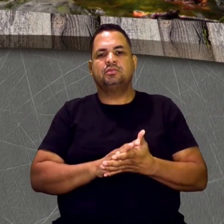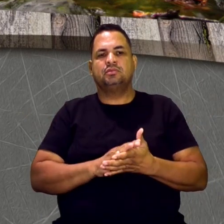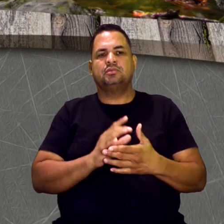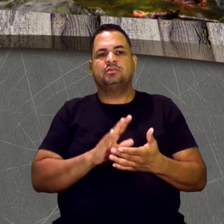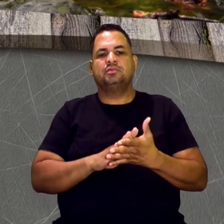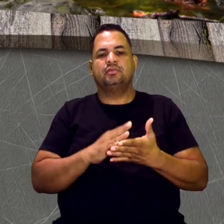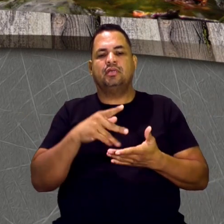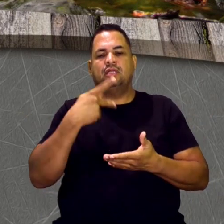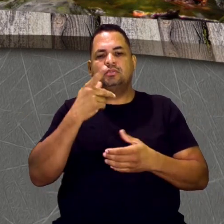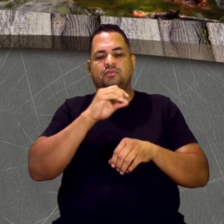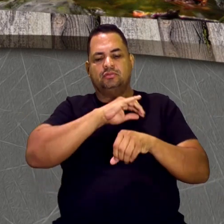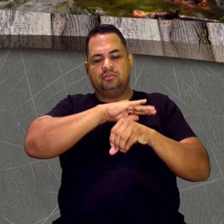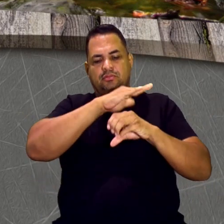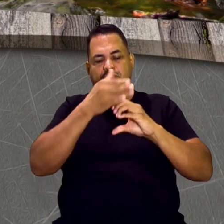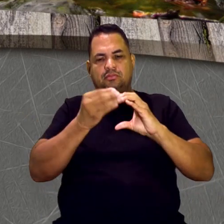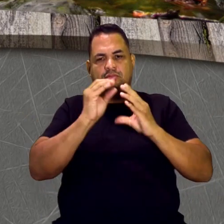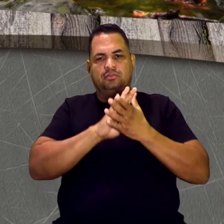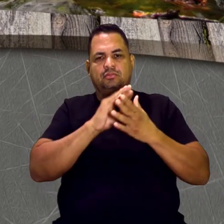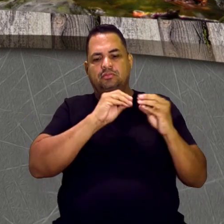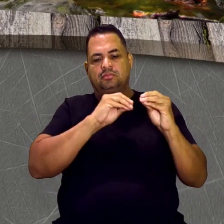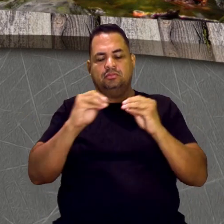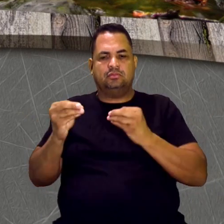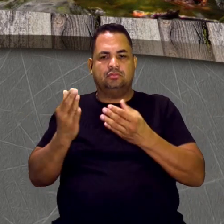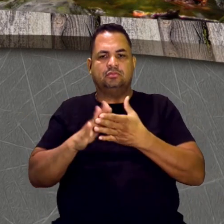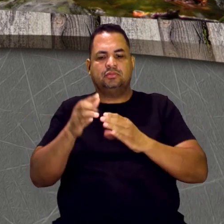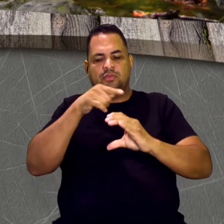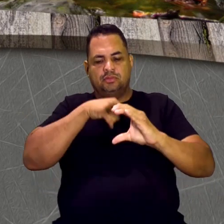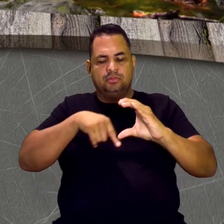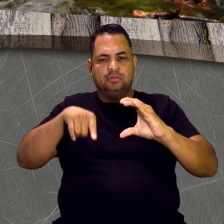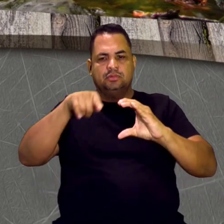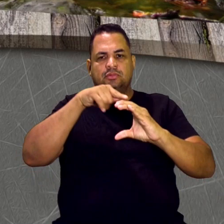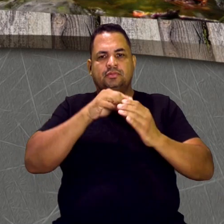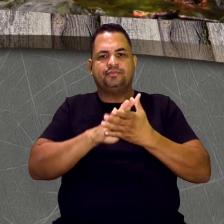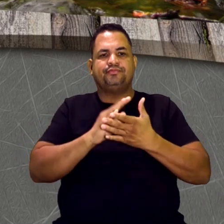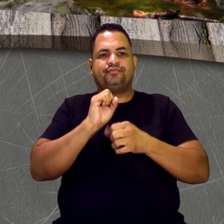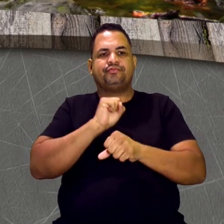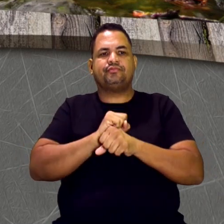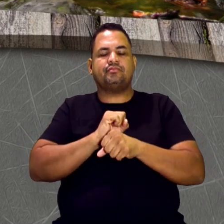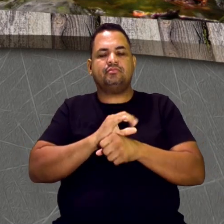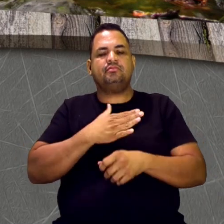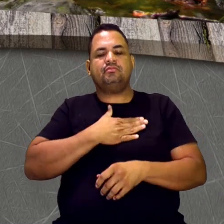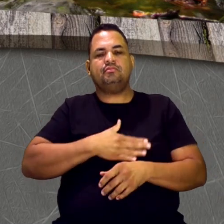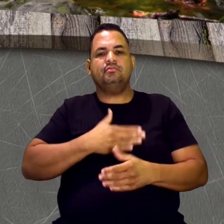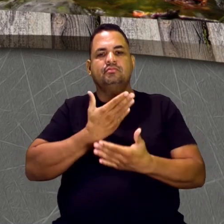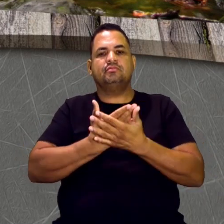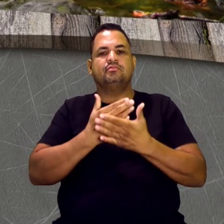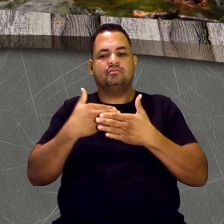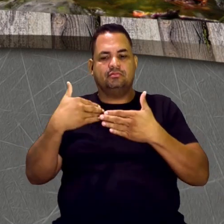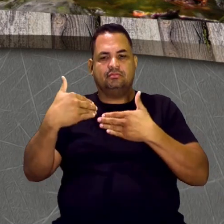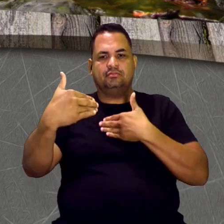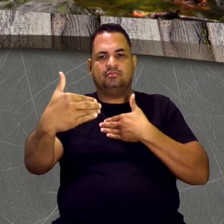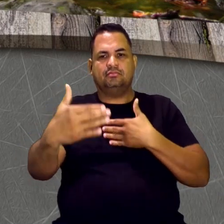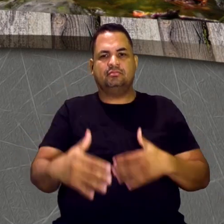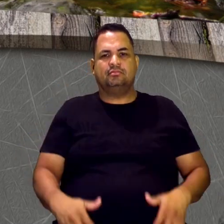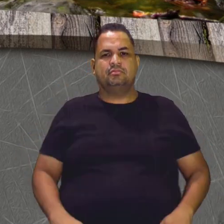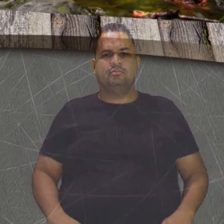as membranas, né? Sobre os transportes aí pela membrana, tá bom? Espero que você tenha curtido a aula. Vamos para frente.